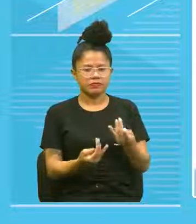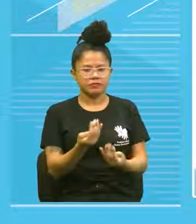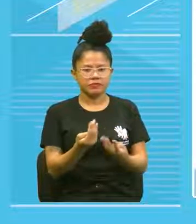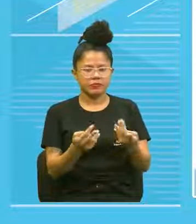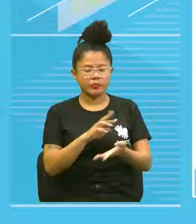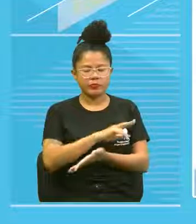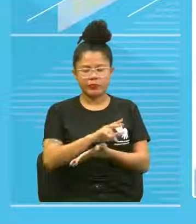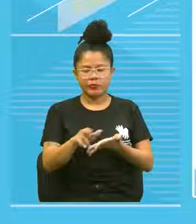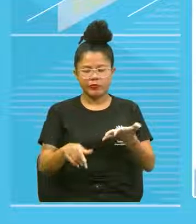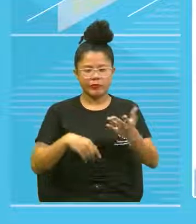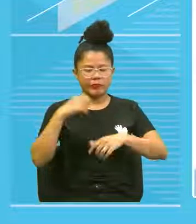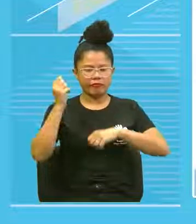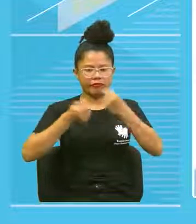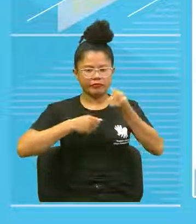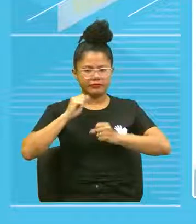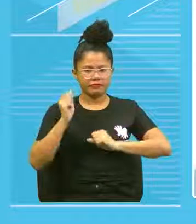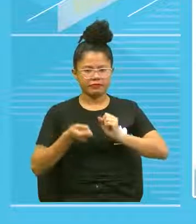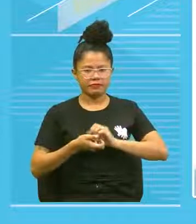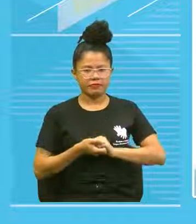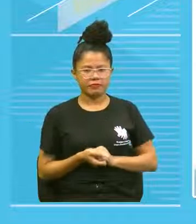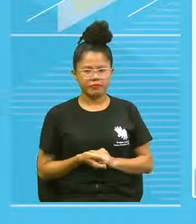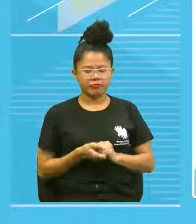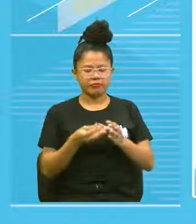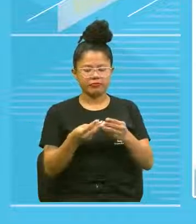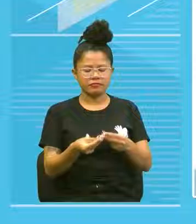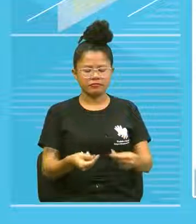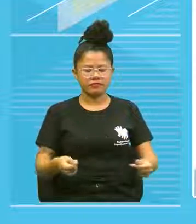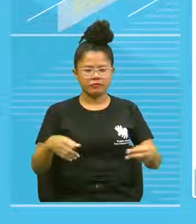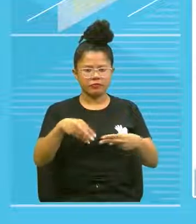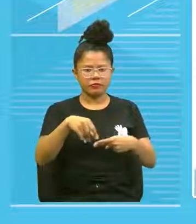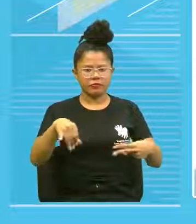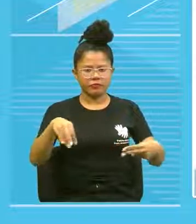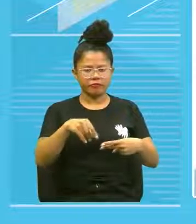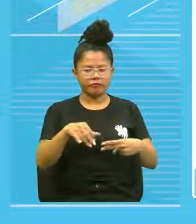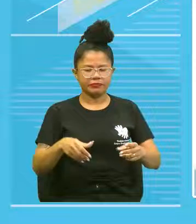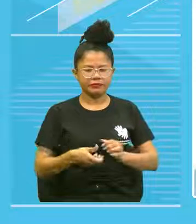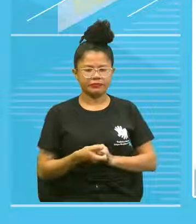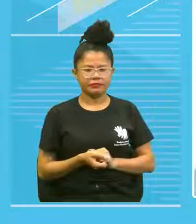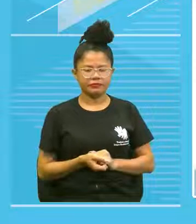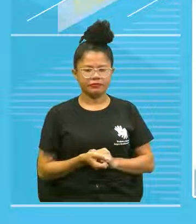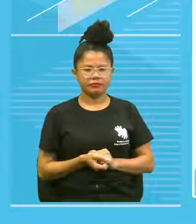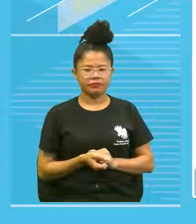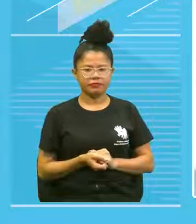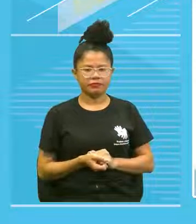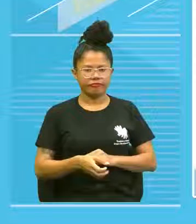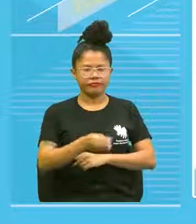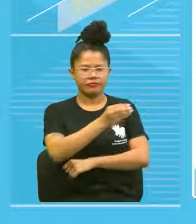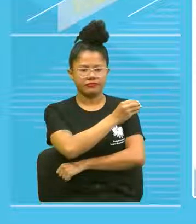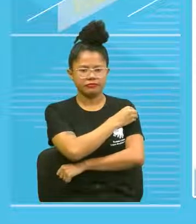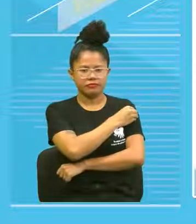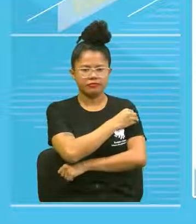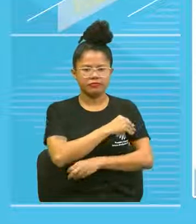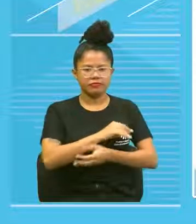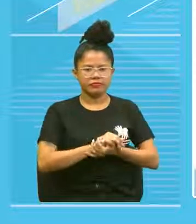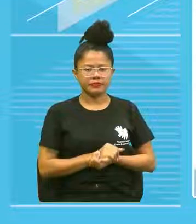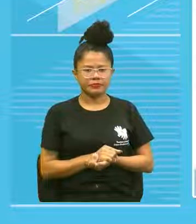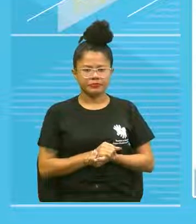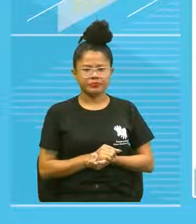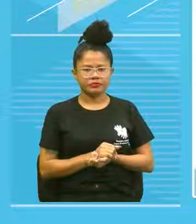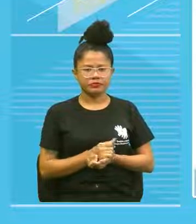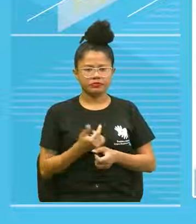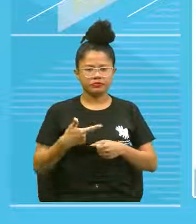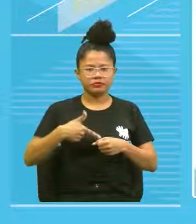Siderúrgicas para derreter minério e o álcool combustível